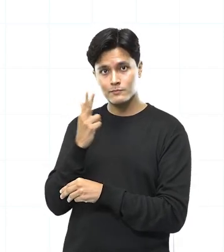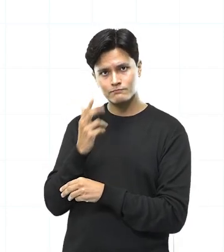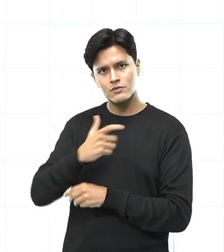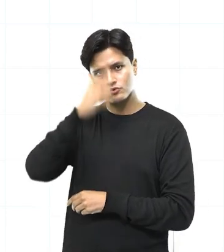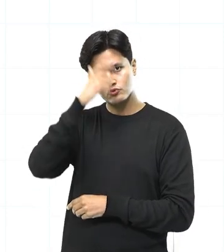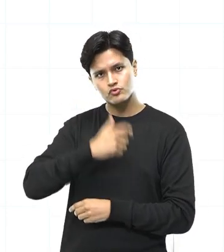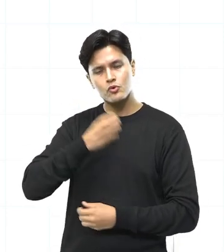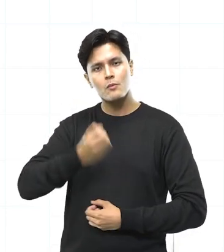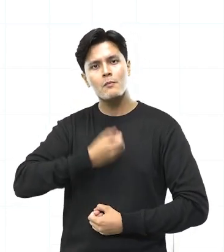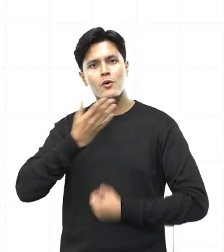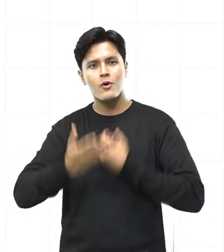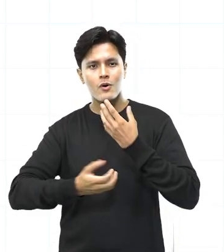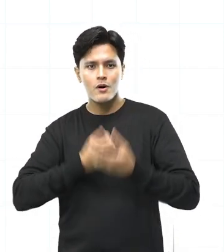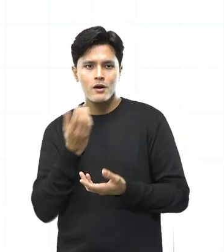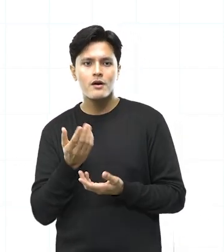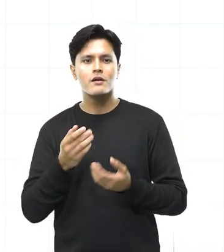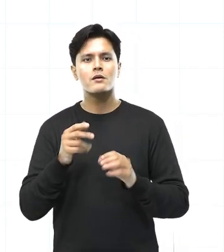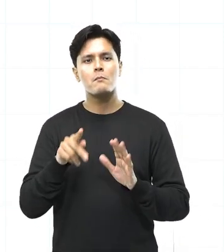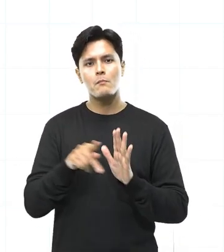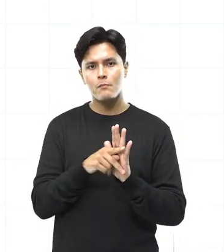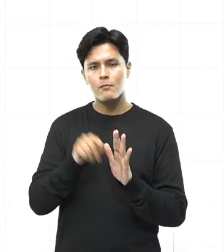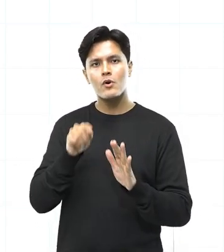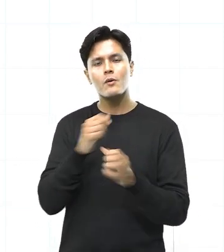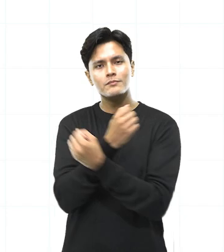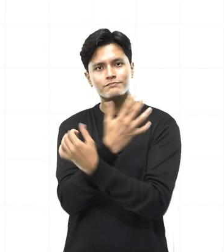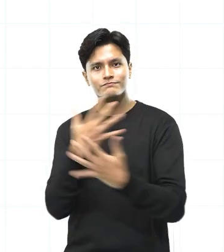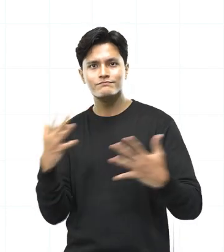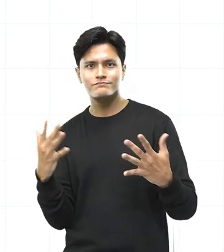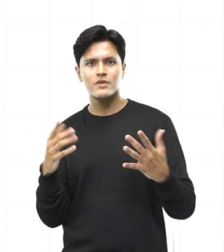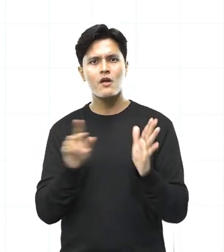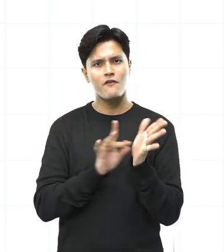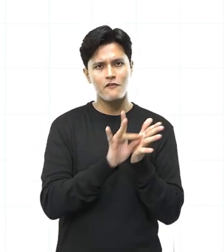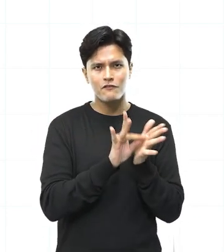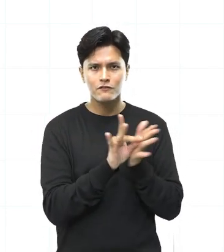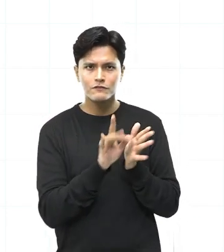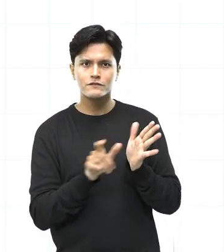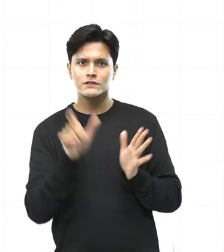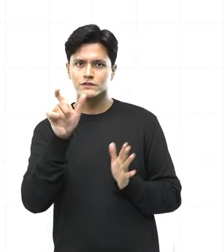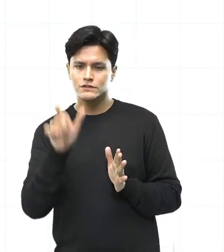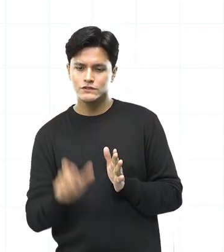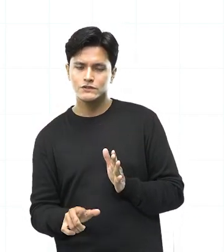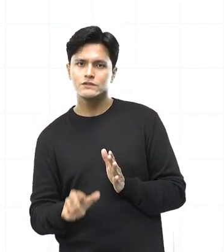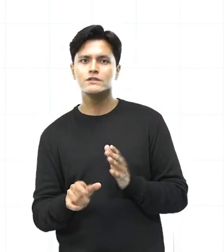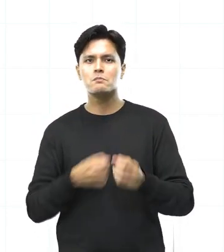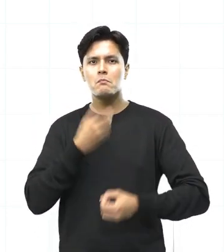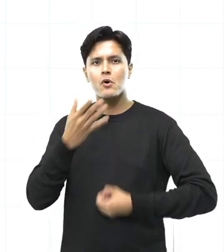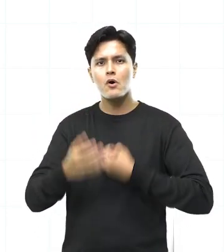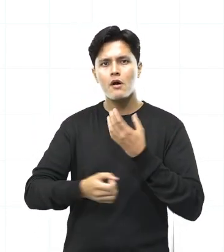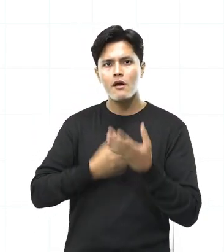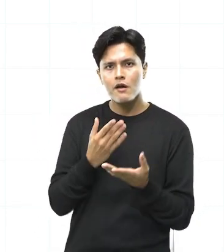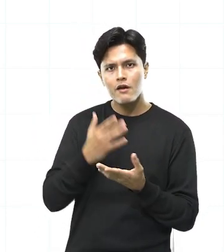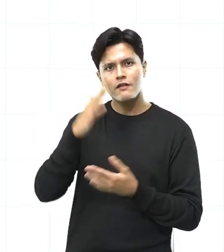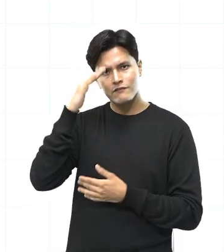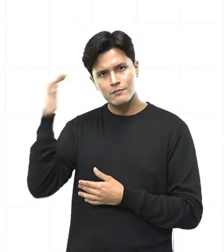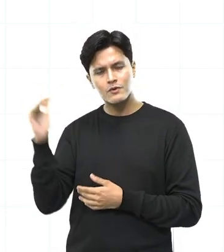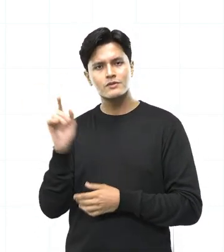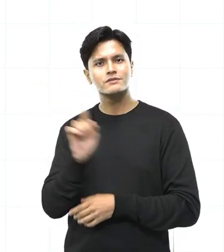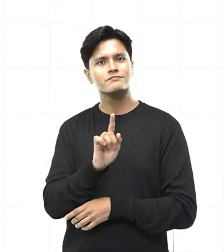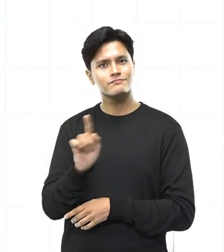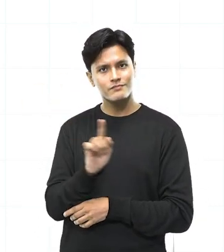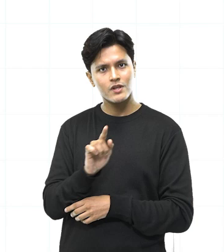das brenha, não faço papé de algum menestré ou errante cantor, que